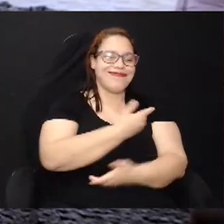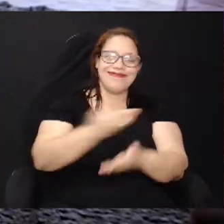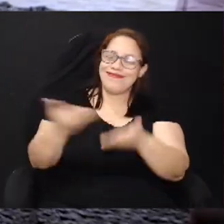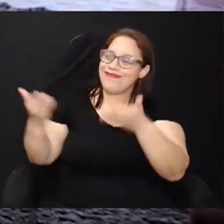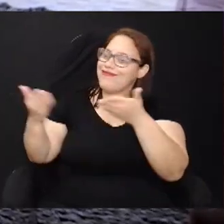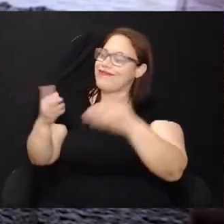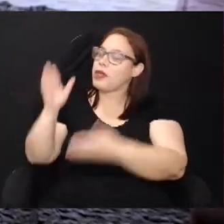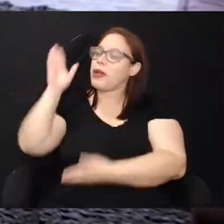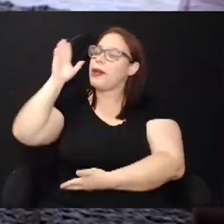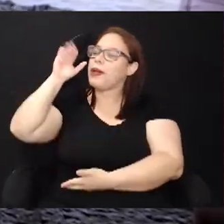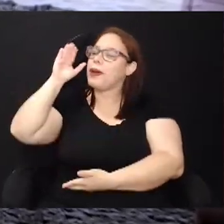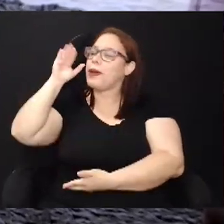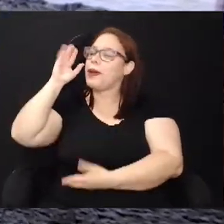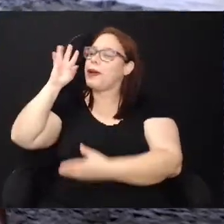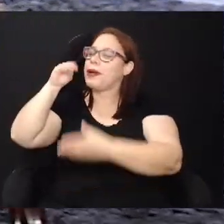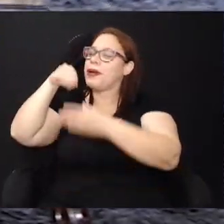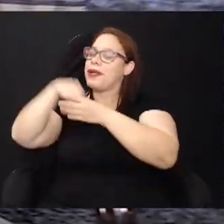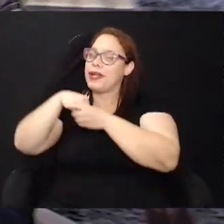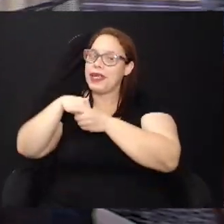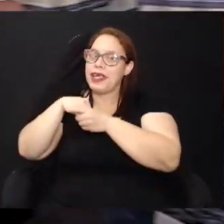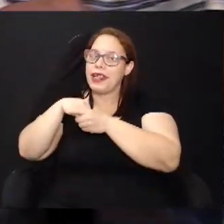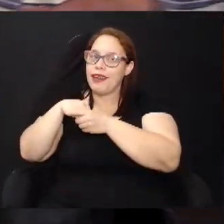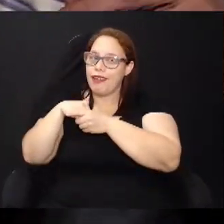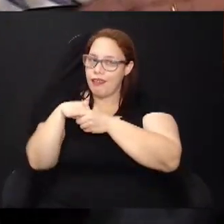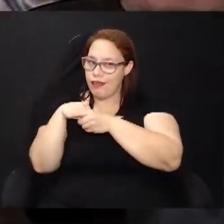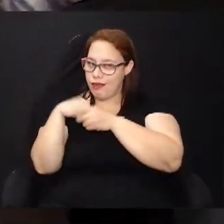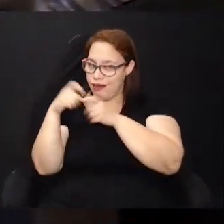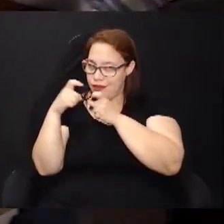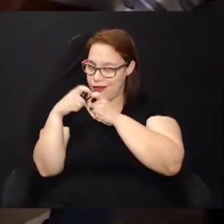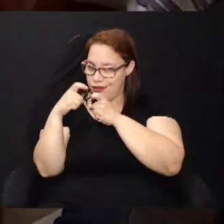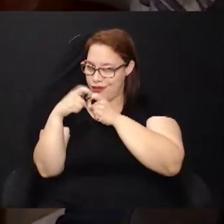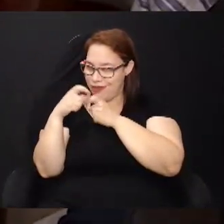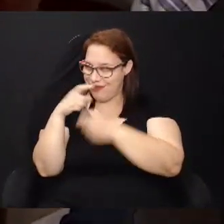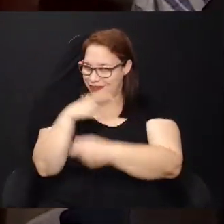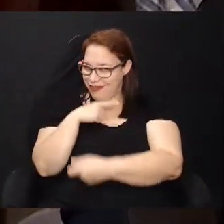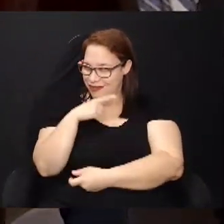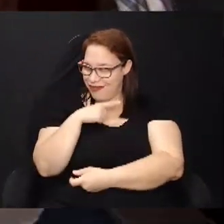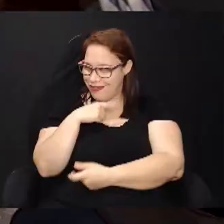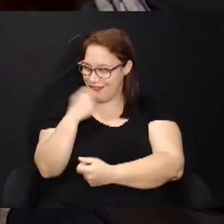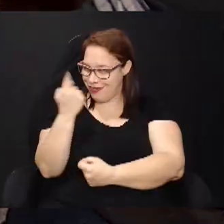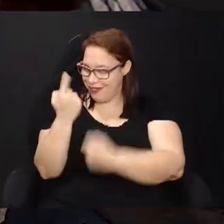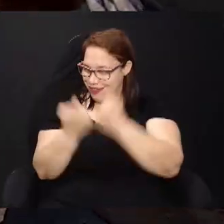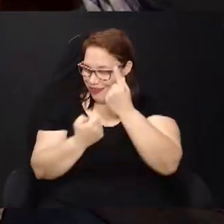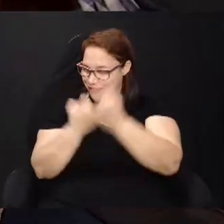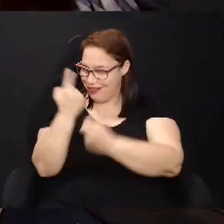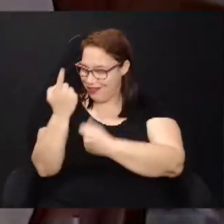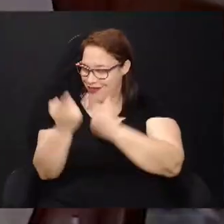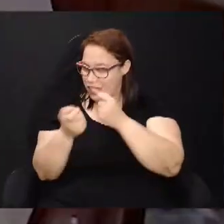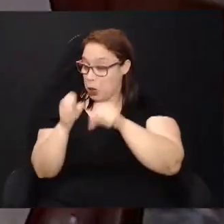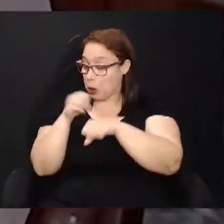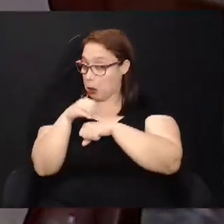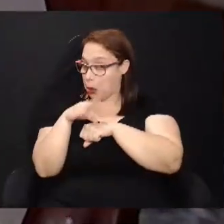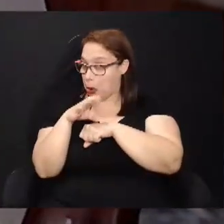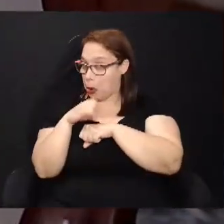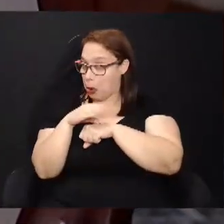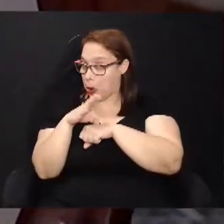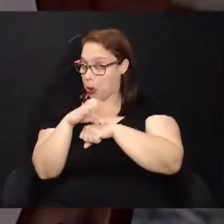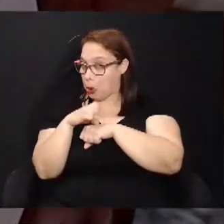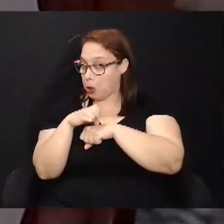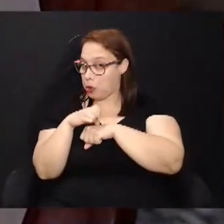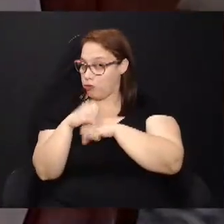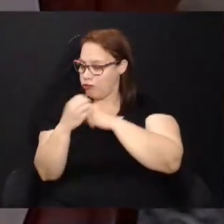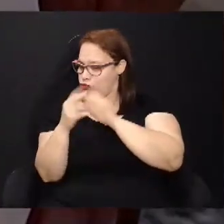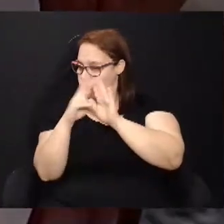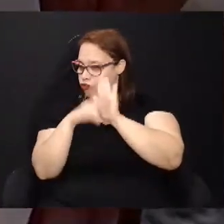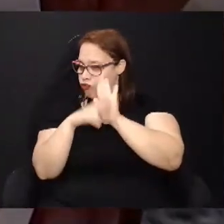curiosa, dentro dessa maleta do médico tem outras dicas, outras receitas para